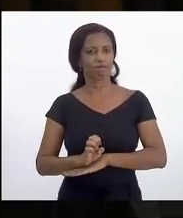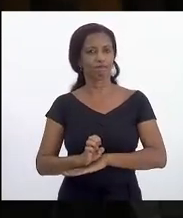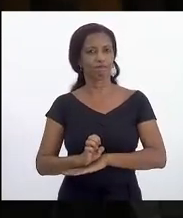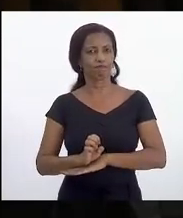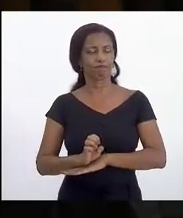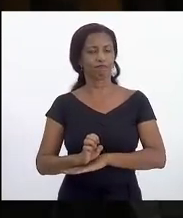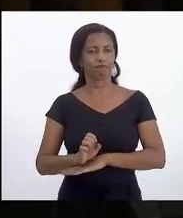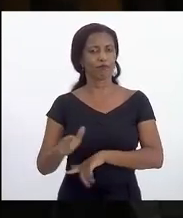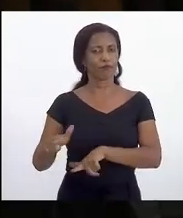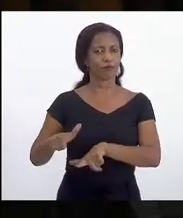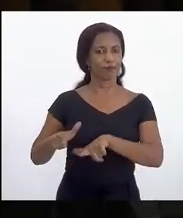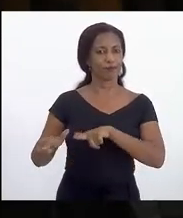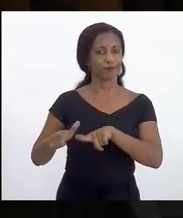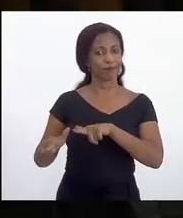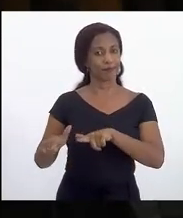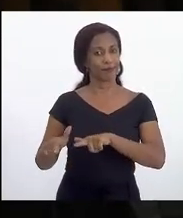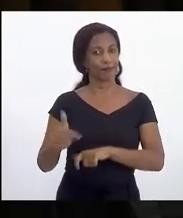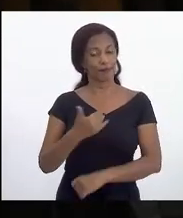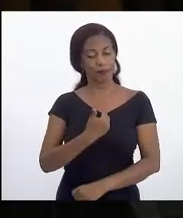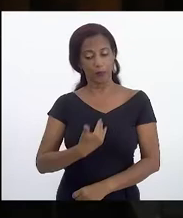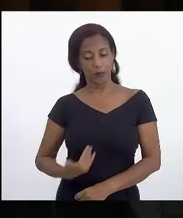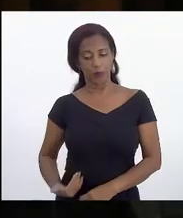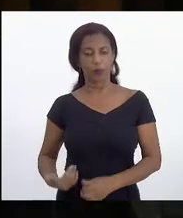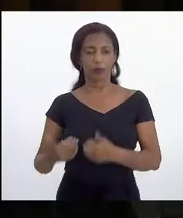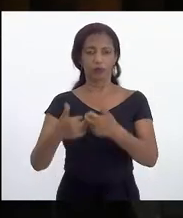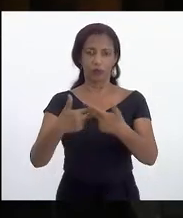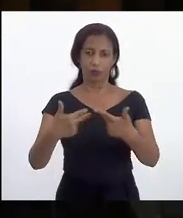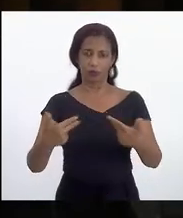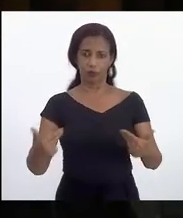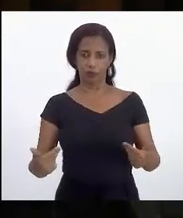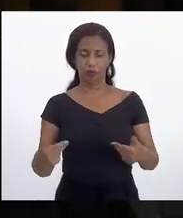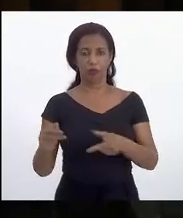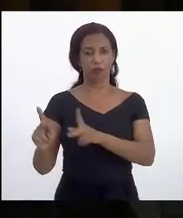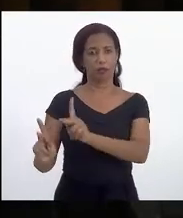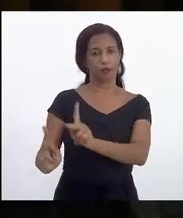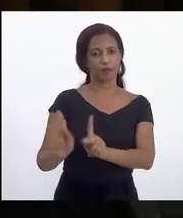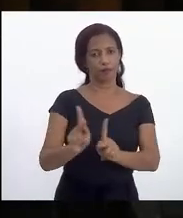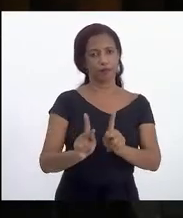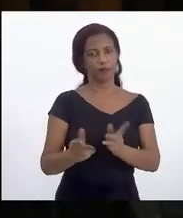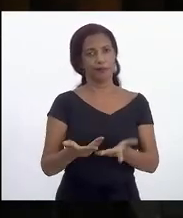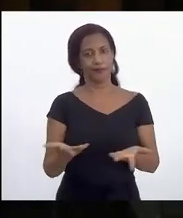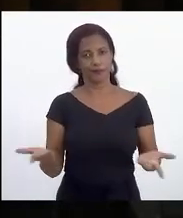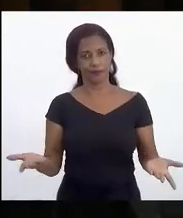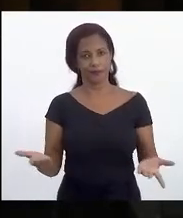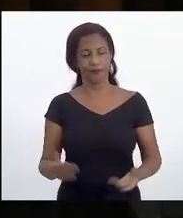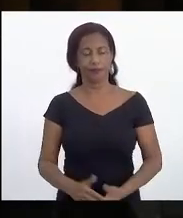prestar serviço público de qualidade à população